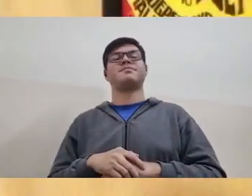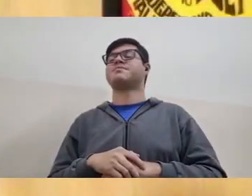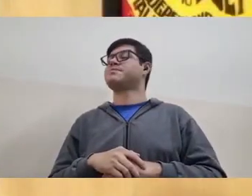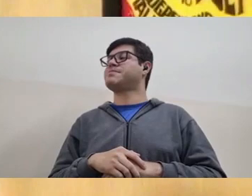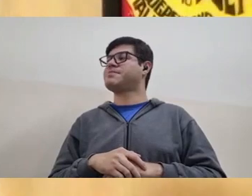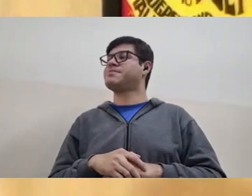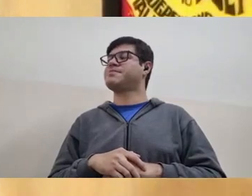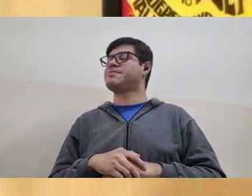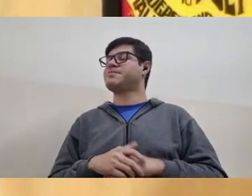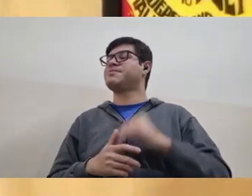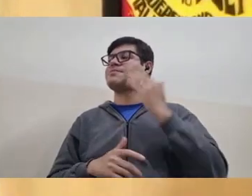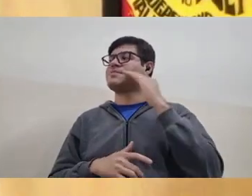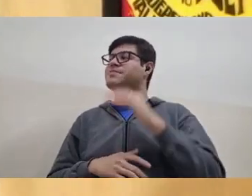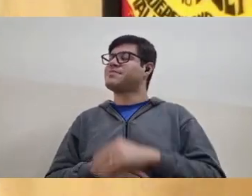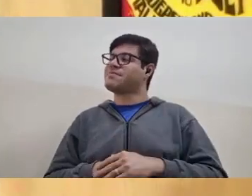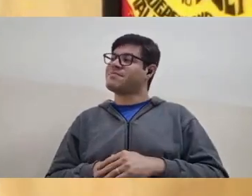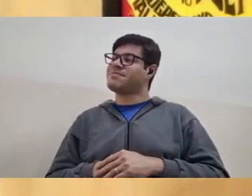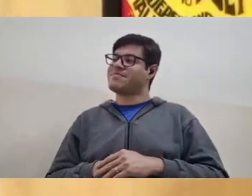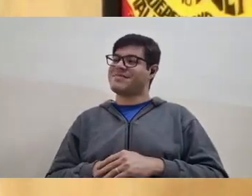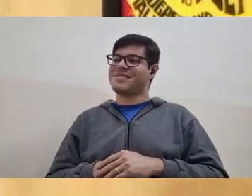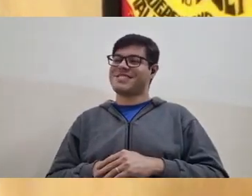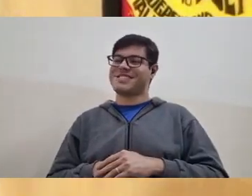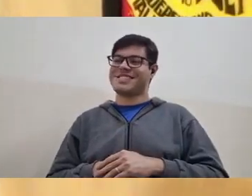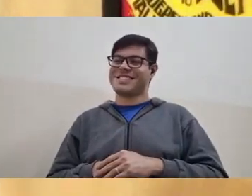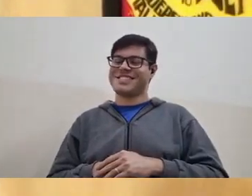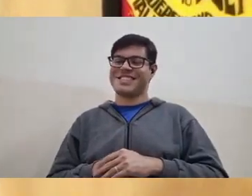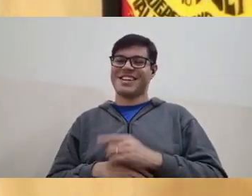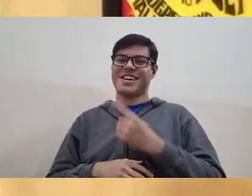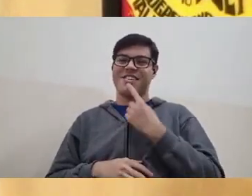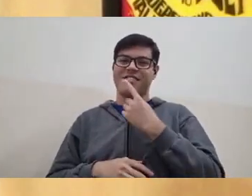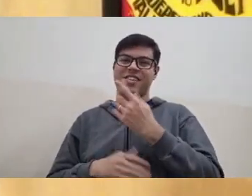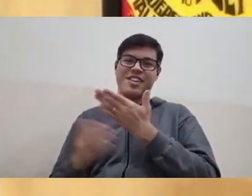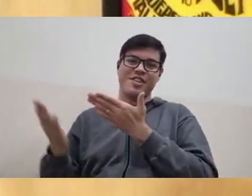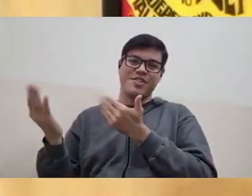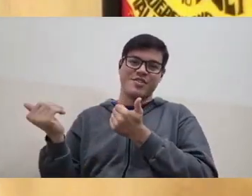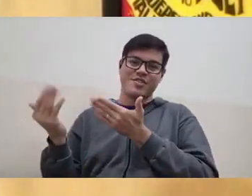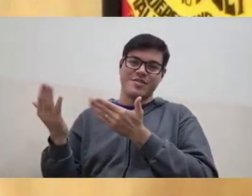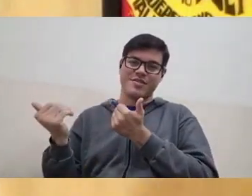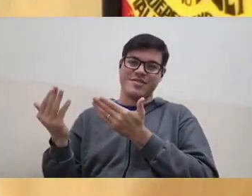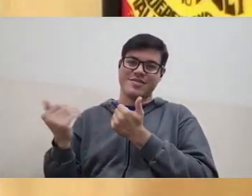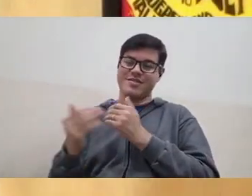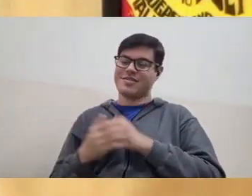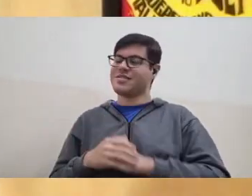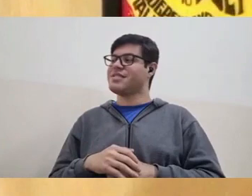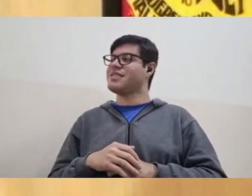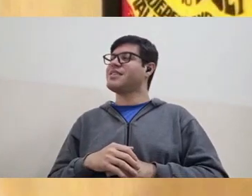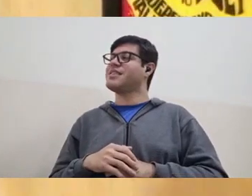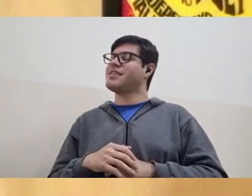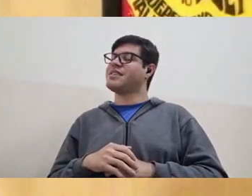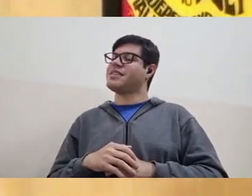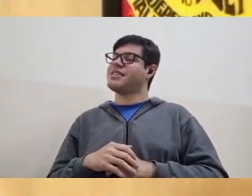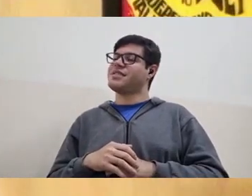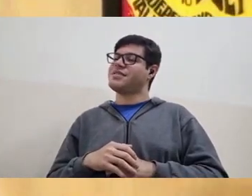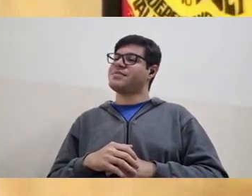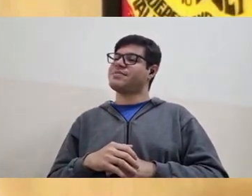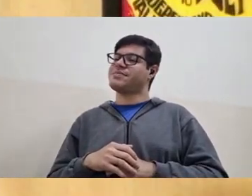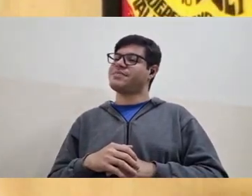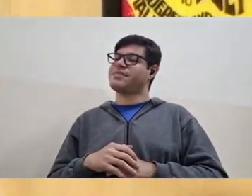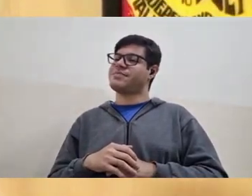Falei então, rapaziada, moçada. Falava isso sempre na escola, tu não gostava muito de falar moçada para os meninos.